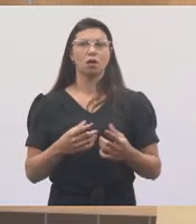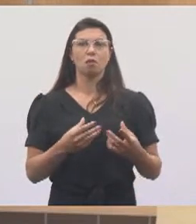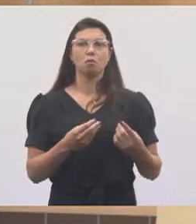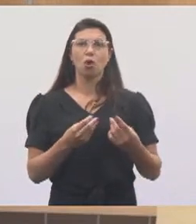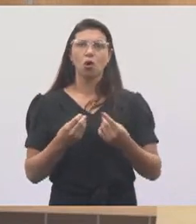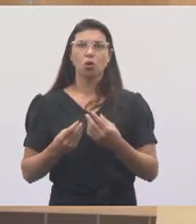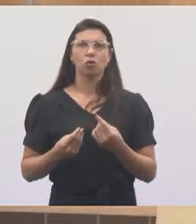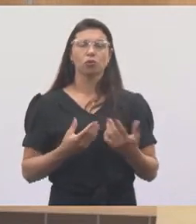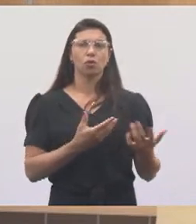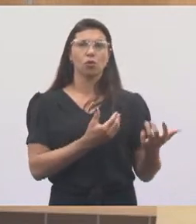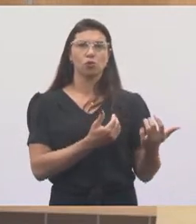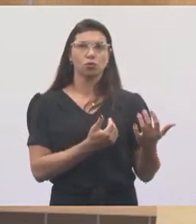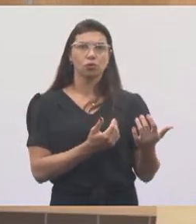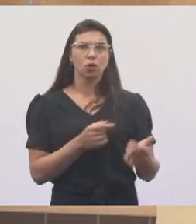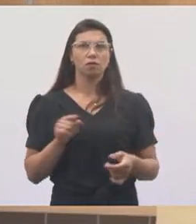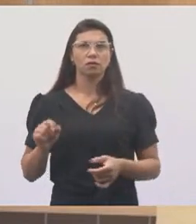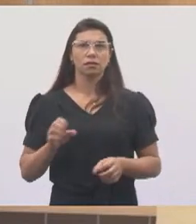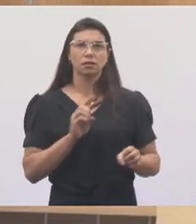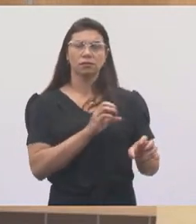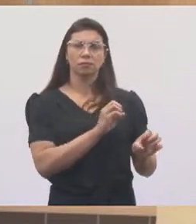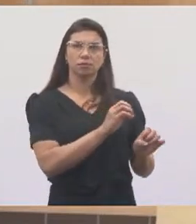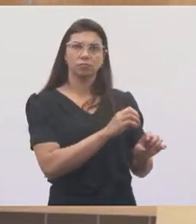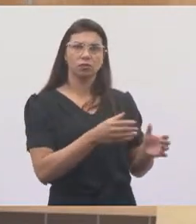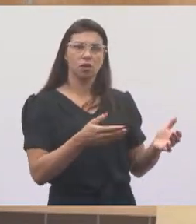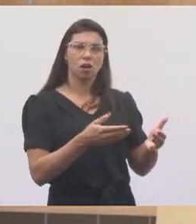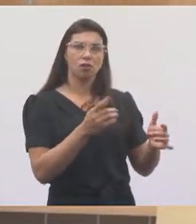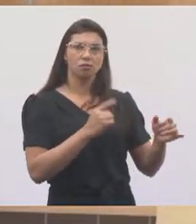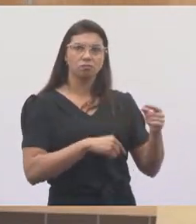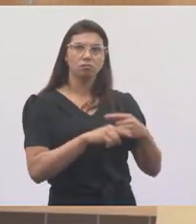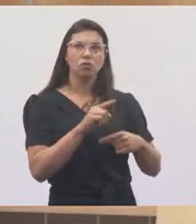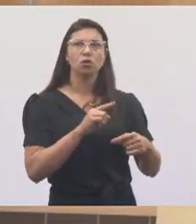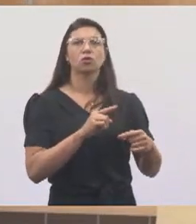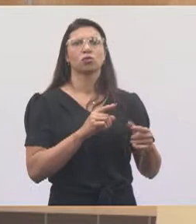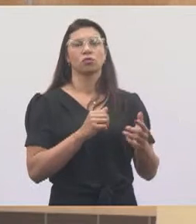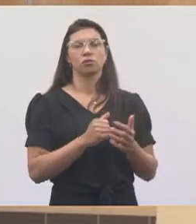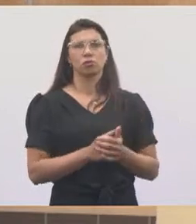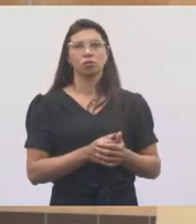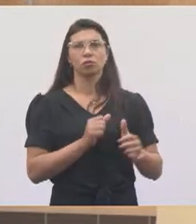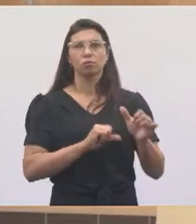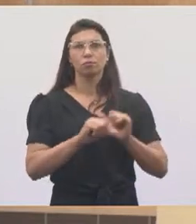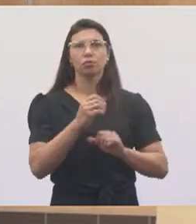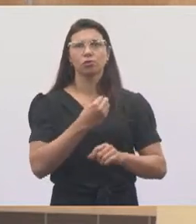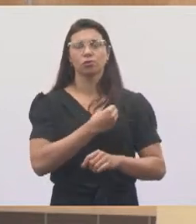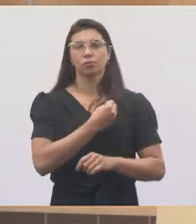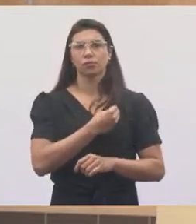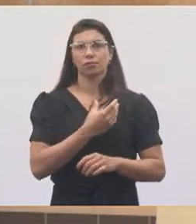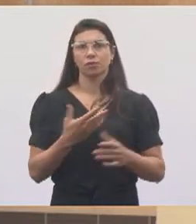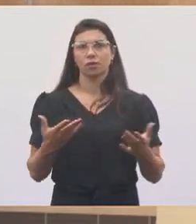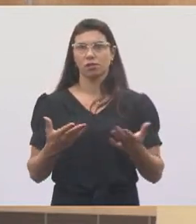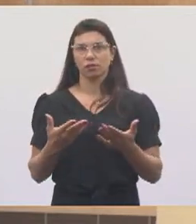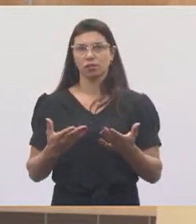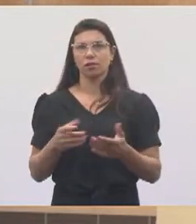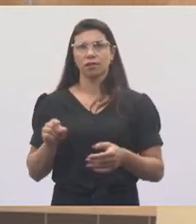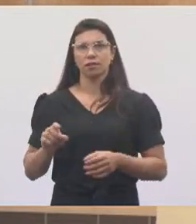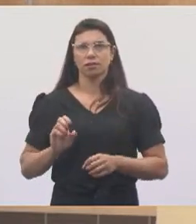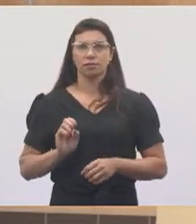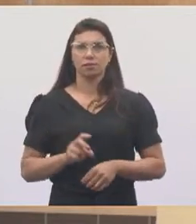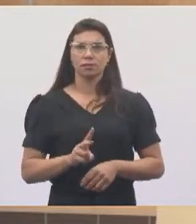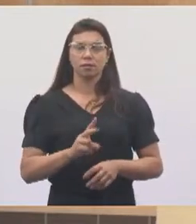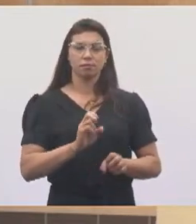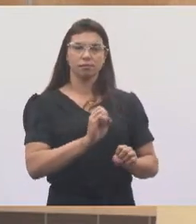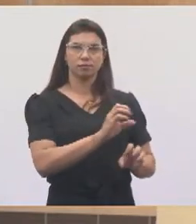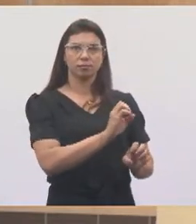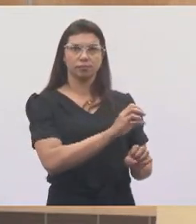pequenos infratores que ele corrigiu com a sua fala, com a sua humildade, com o seu coração, com a sua palavra divina,